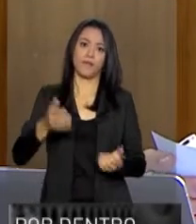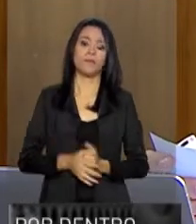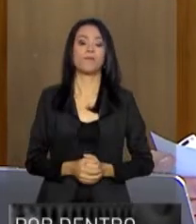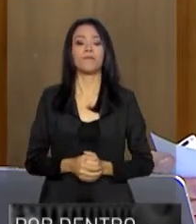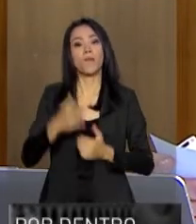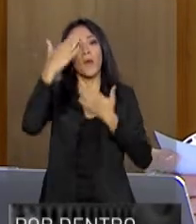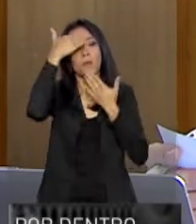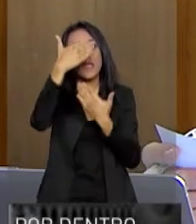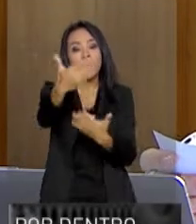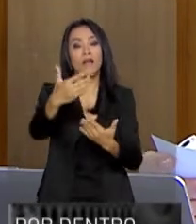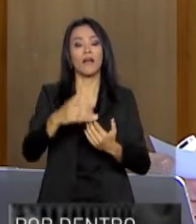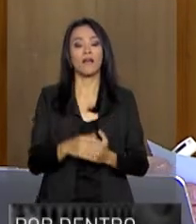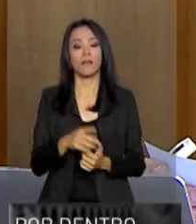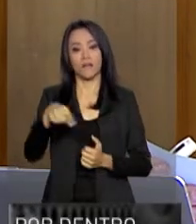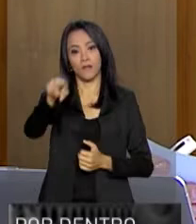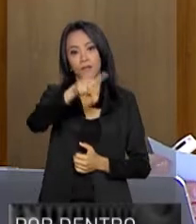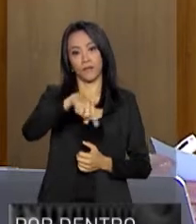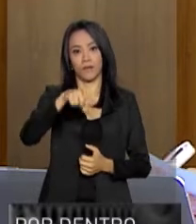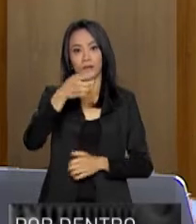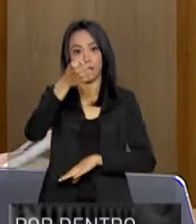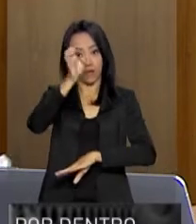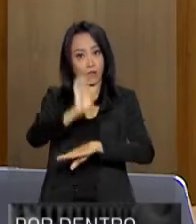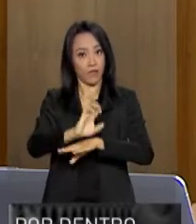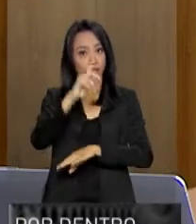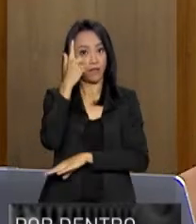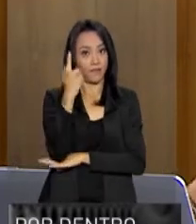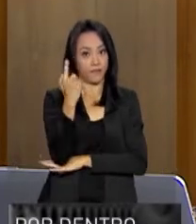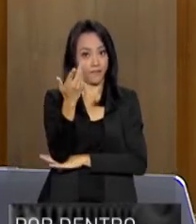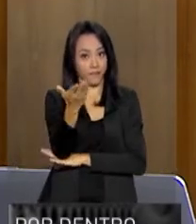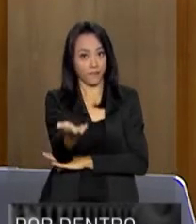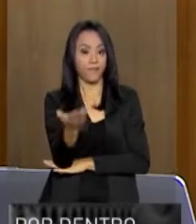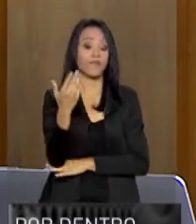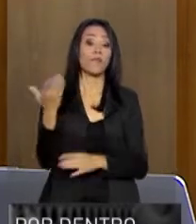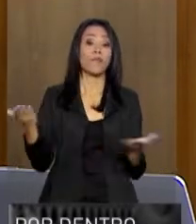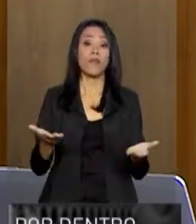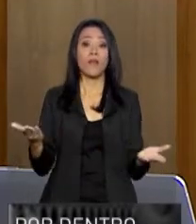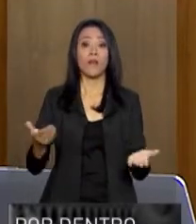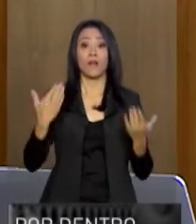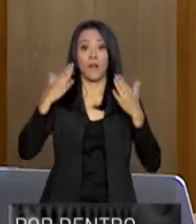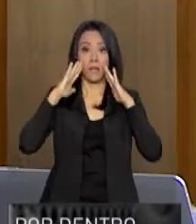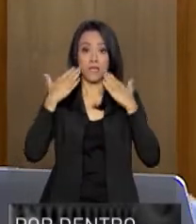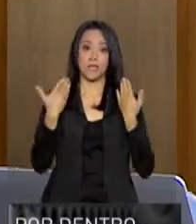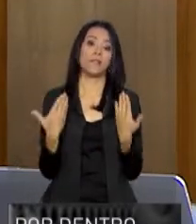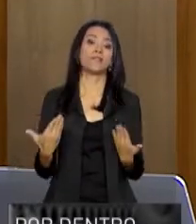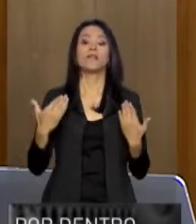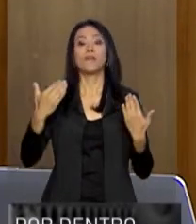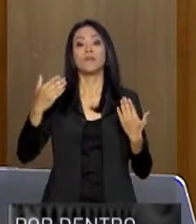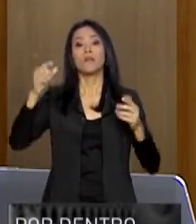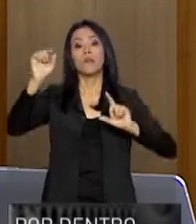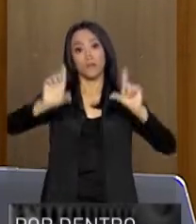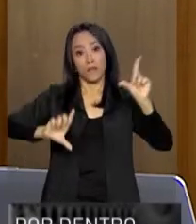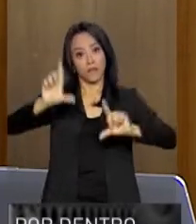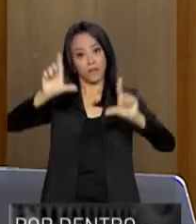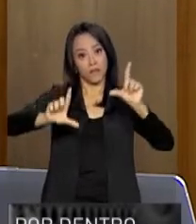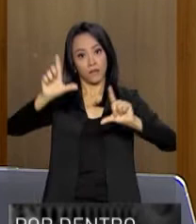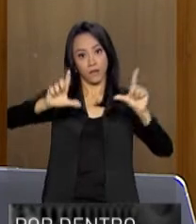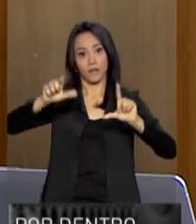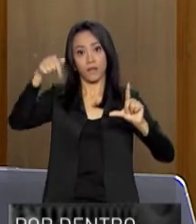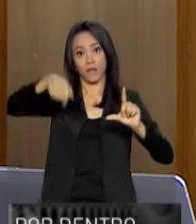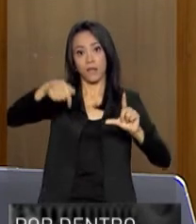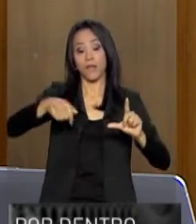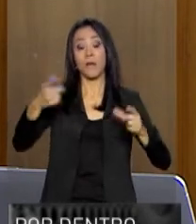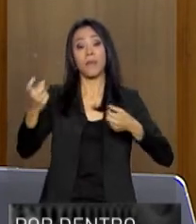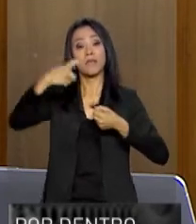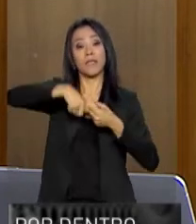aliança mil 90 m de goiânia goiás estamos no ar com o programa por dentro do governo uma parceria da secretaria de comunicação